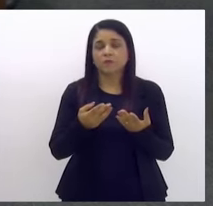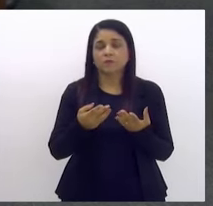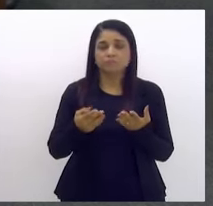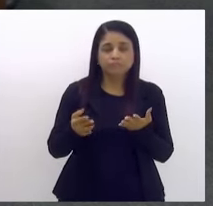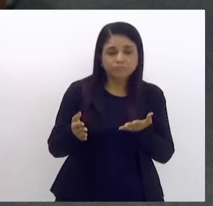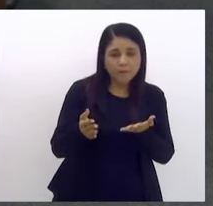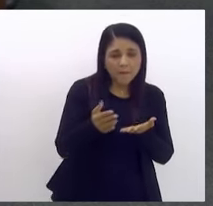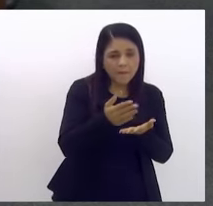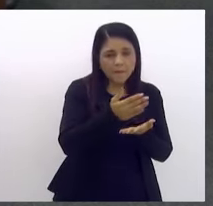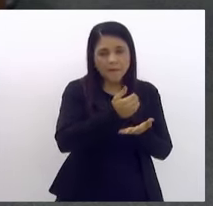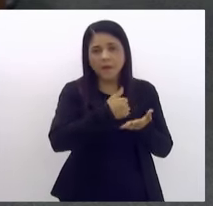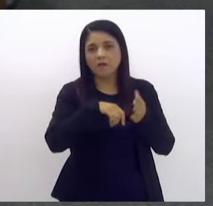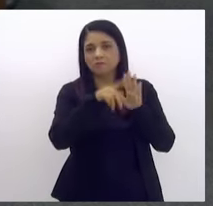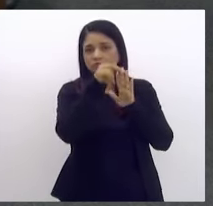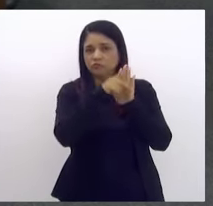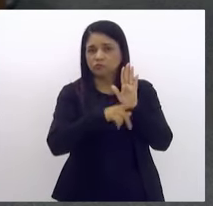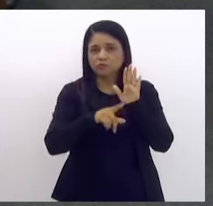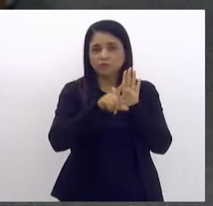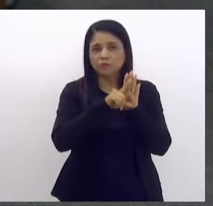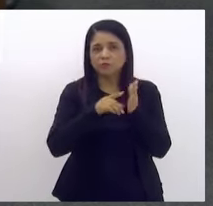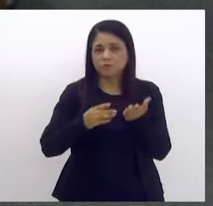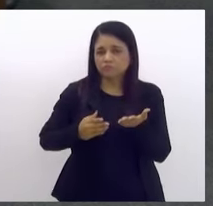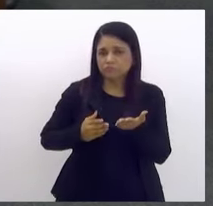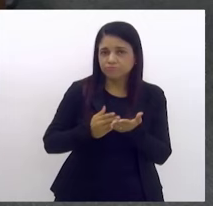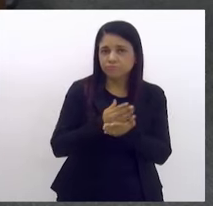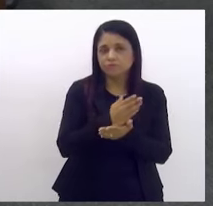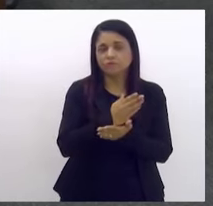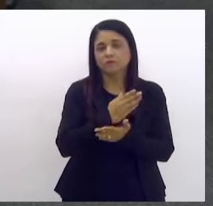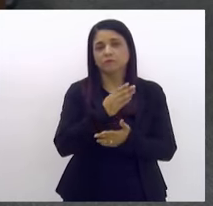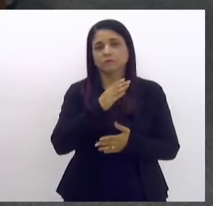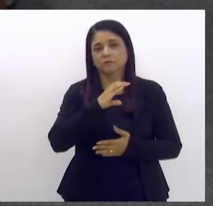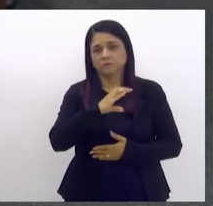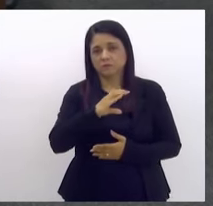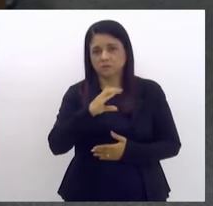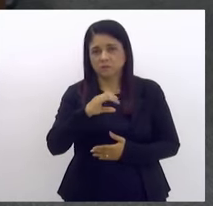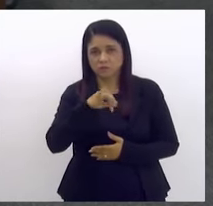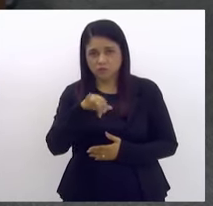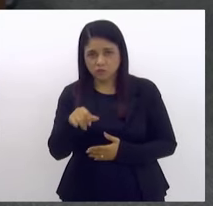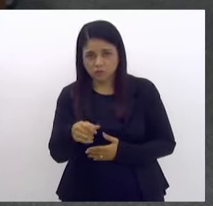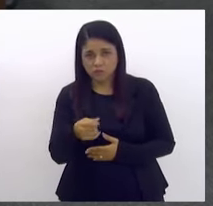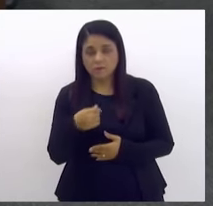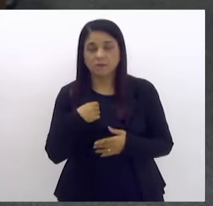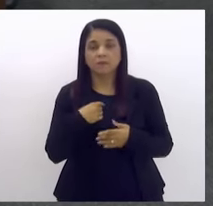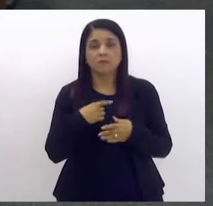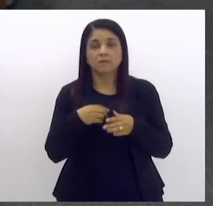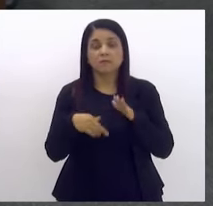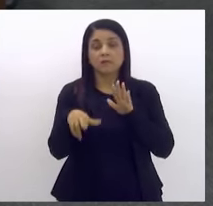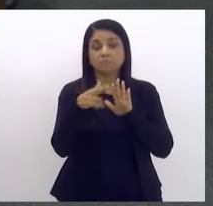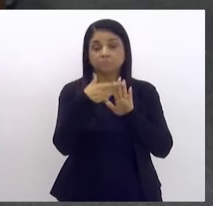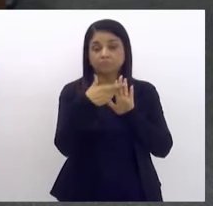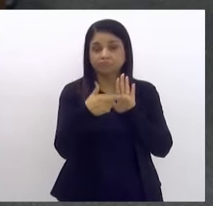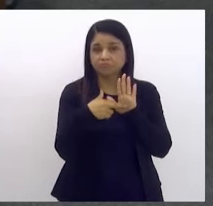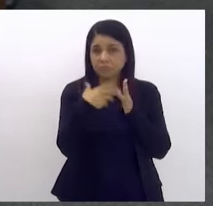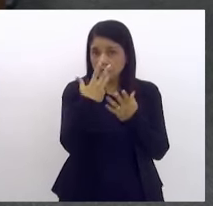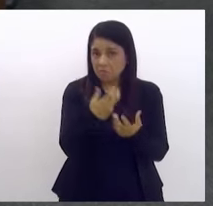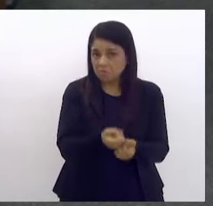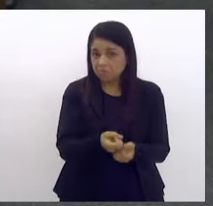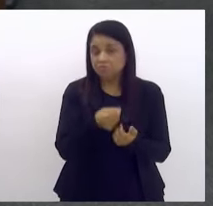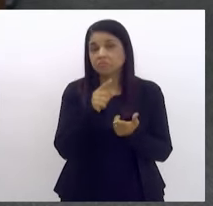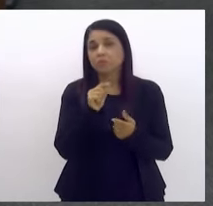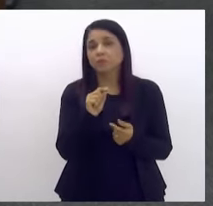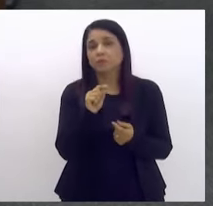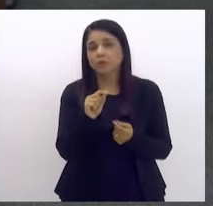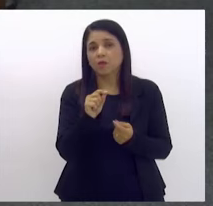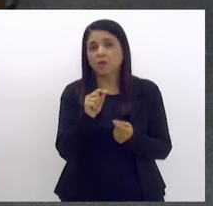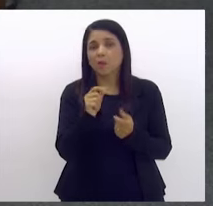projetos recentes que foram aprovados na Comissão de Constituição e Justiça, em que se adotou o critério onde, se você